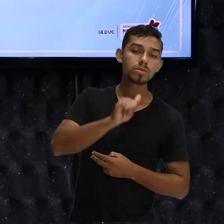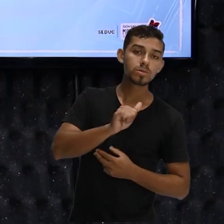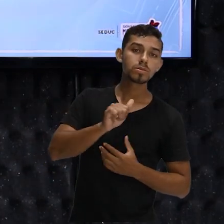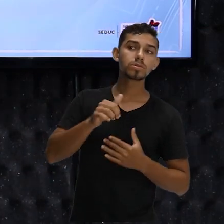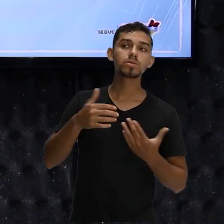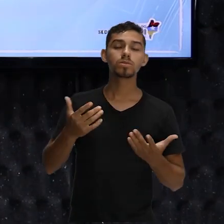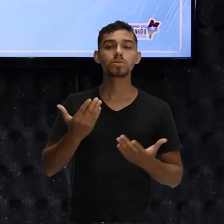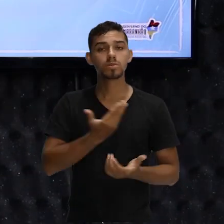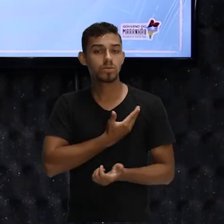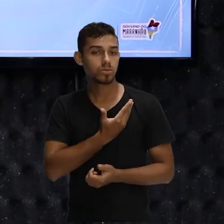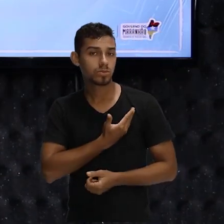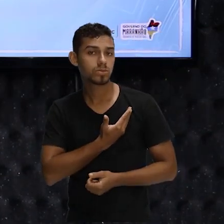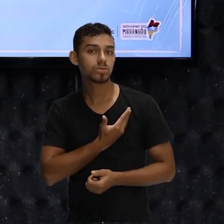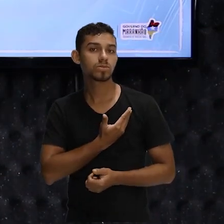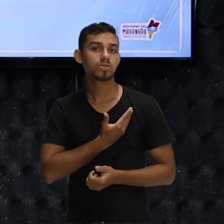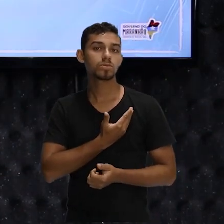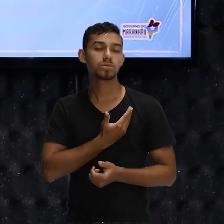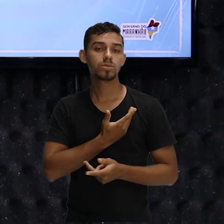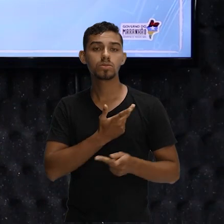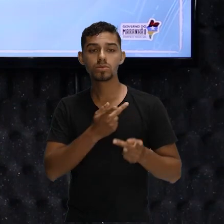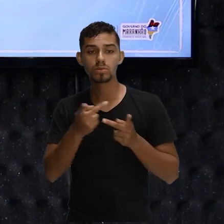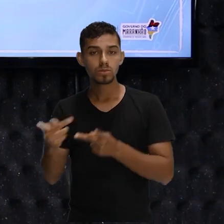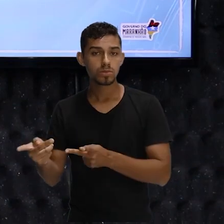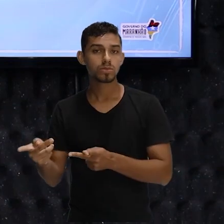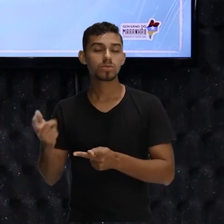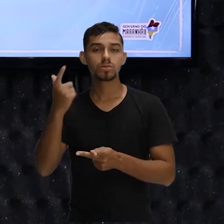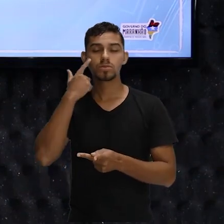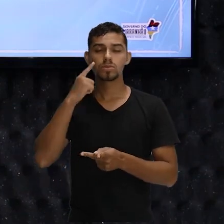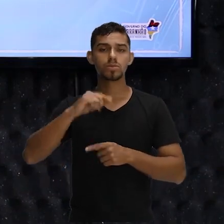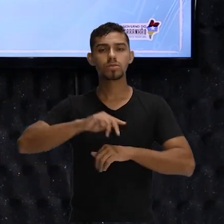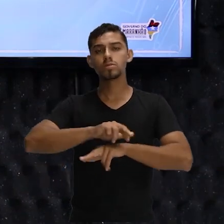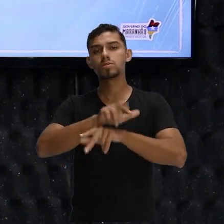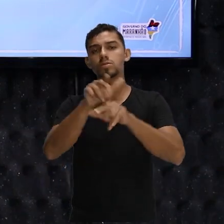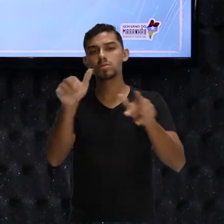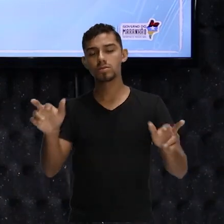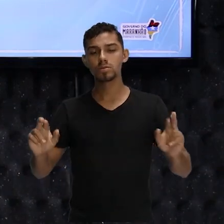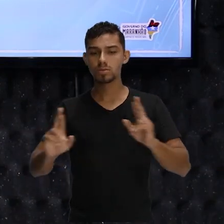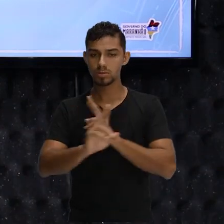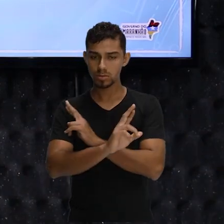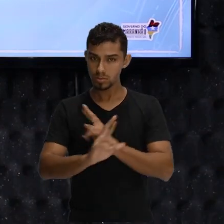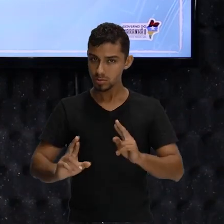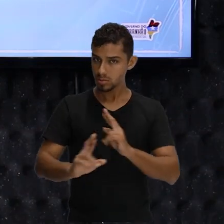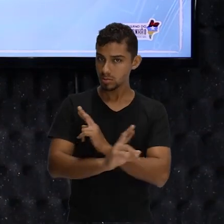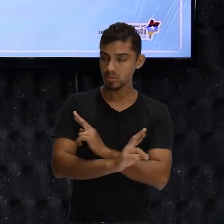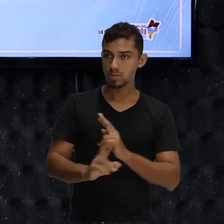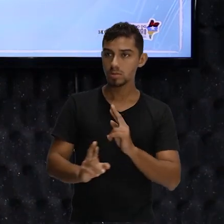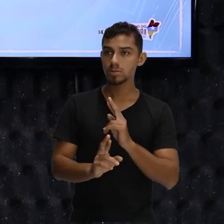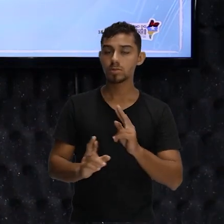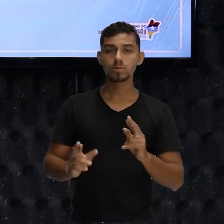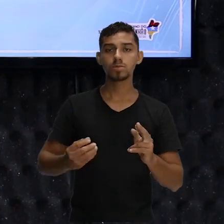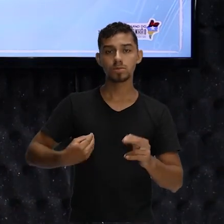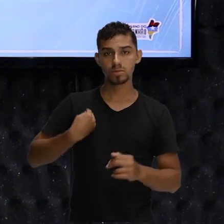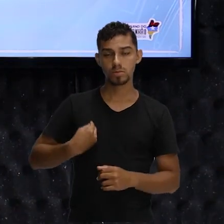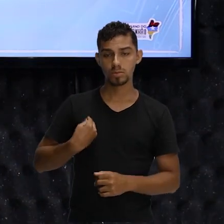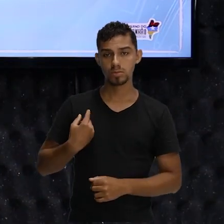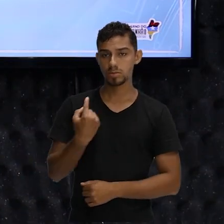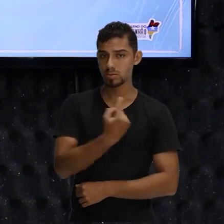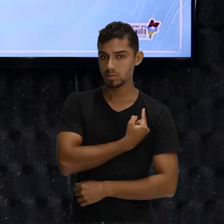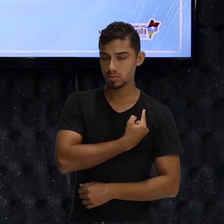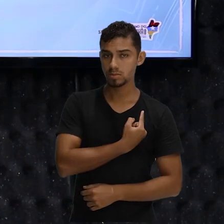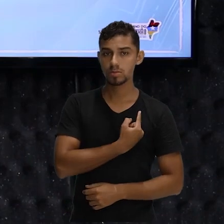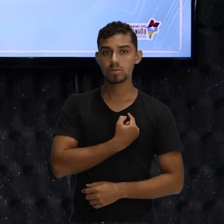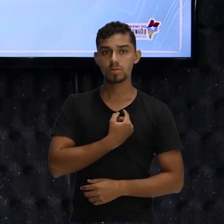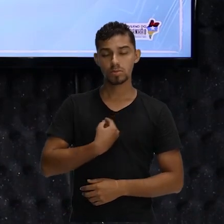Você é amigo, você é vizinho. Então existe uma série de relações ali que estabelecem para nós